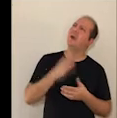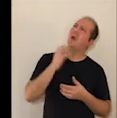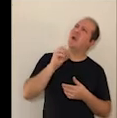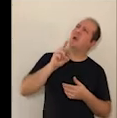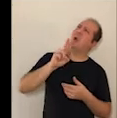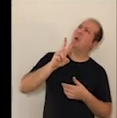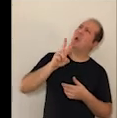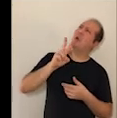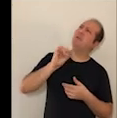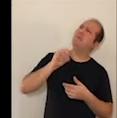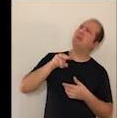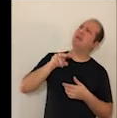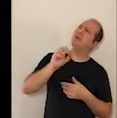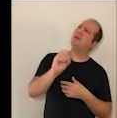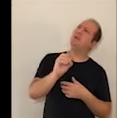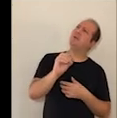Corvino.